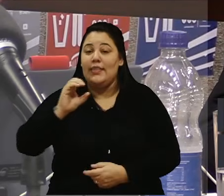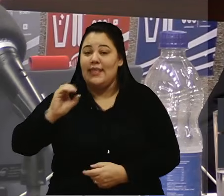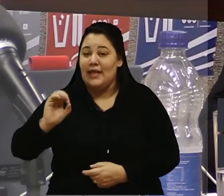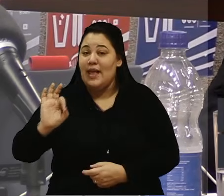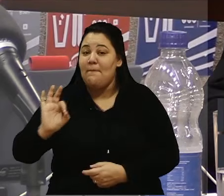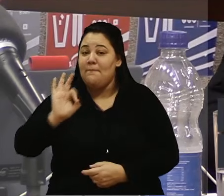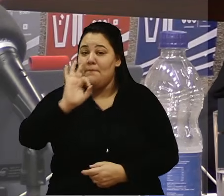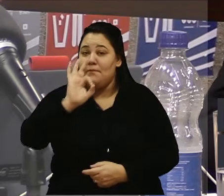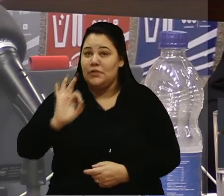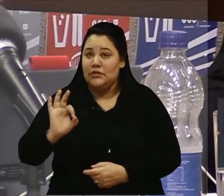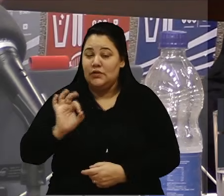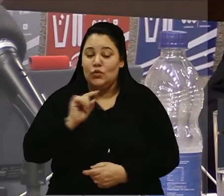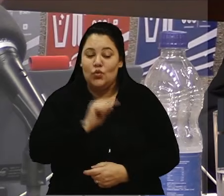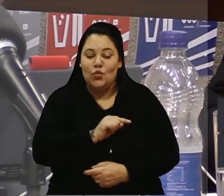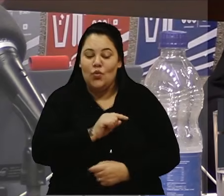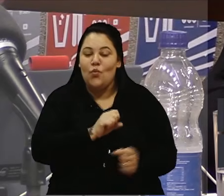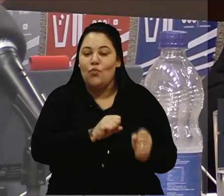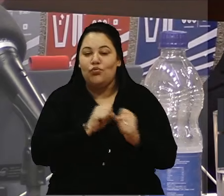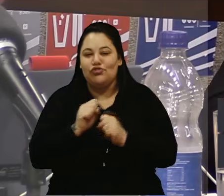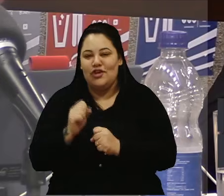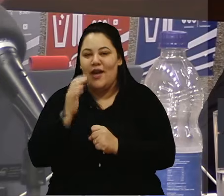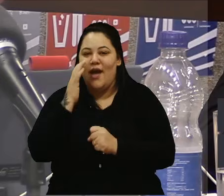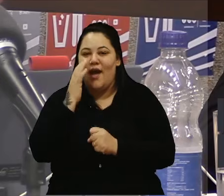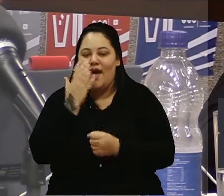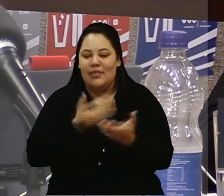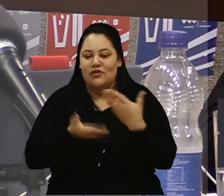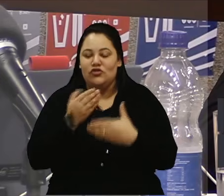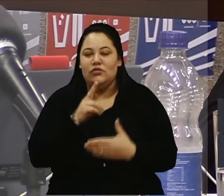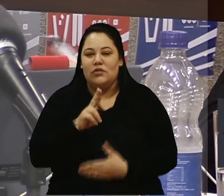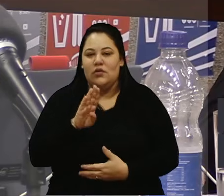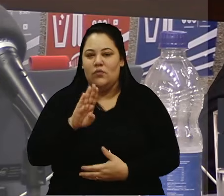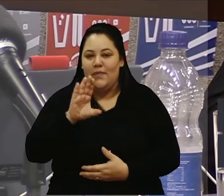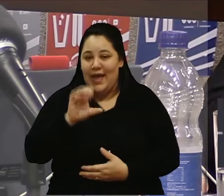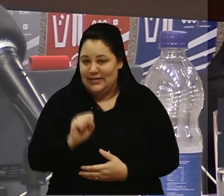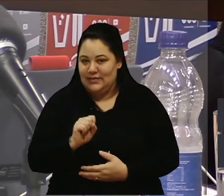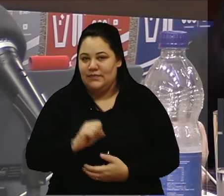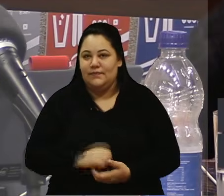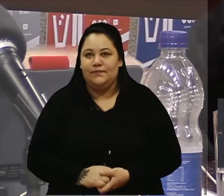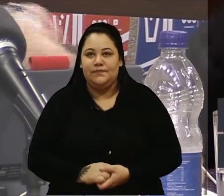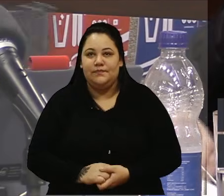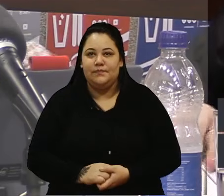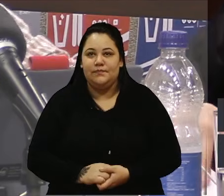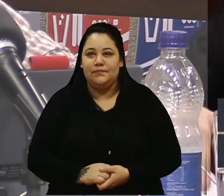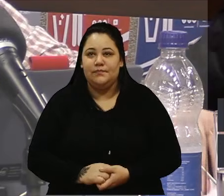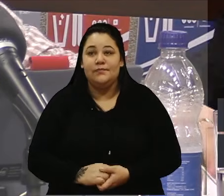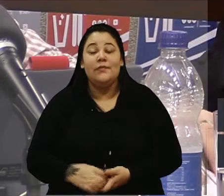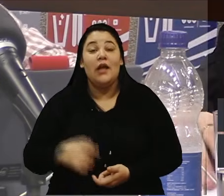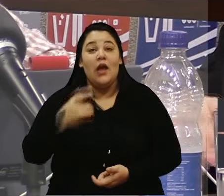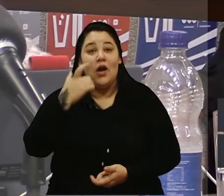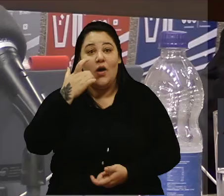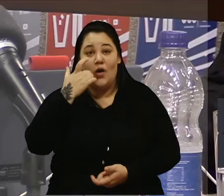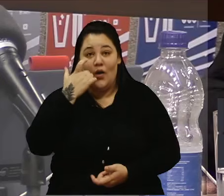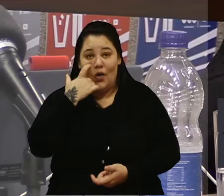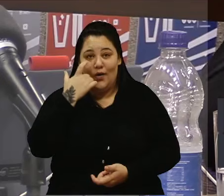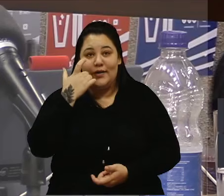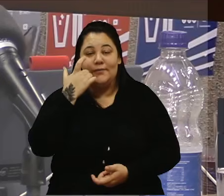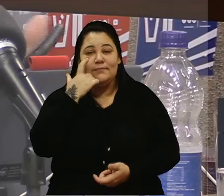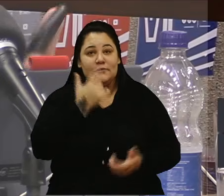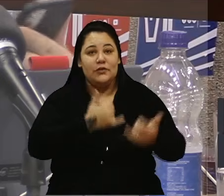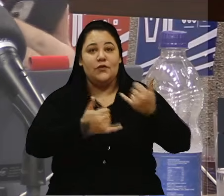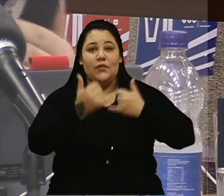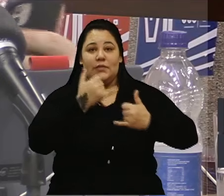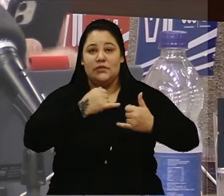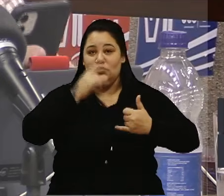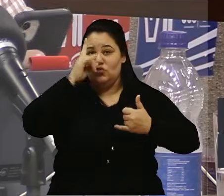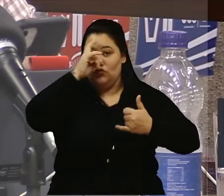80% poderiam ser atendidos nas UBS. Então, olha que dado gritante que nós temos. Fiz